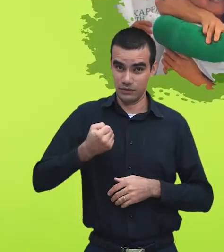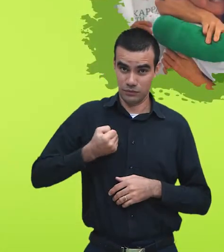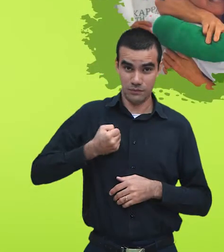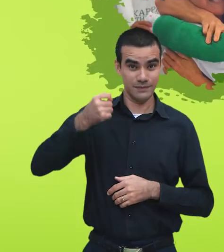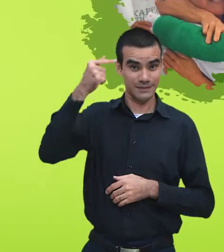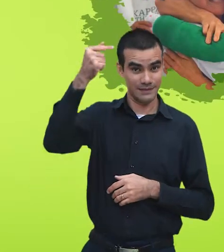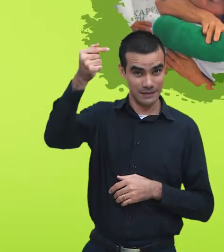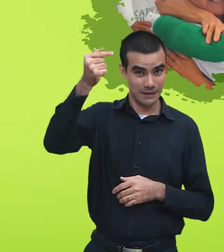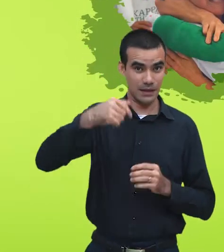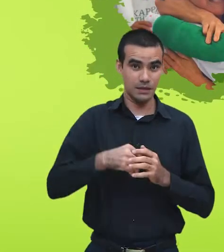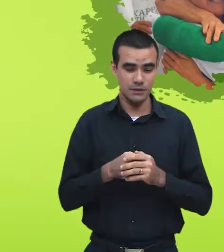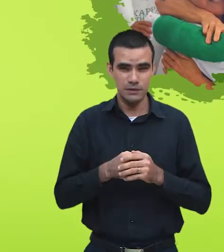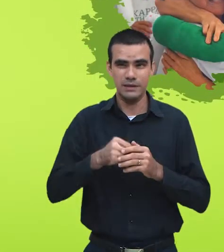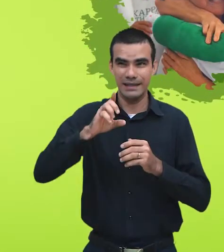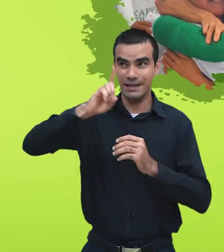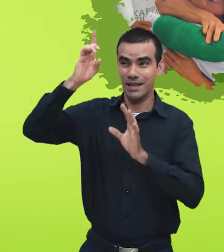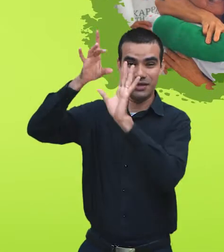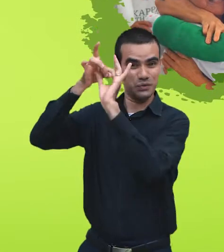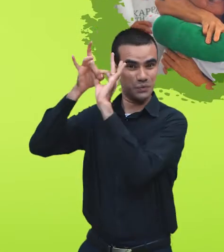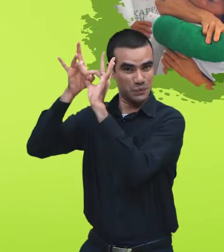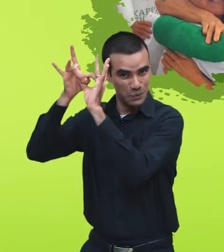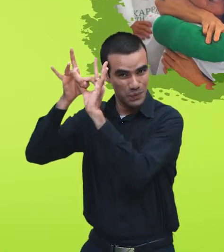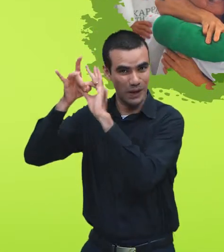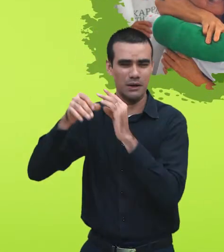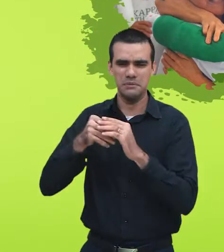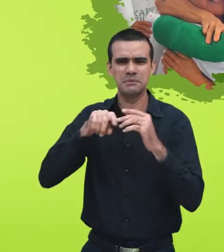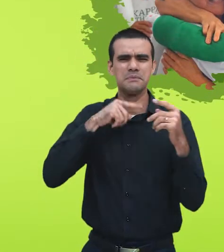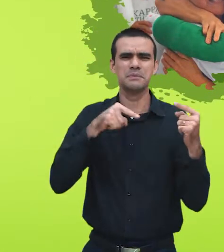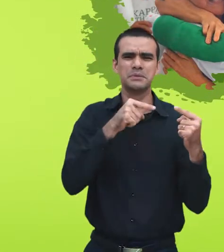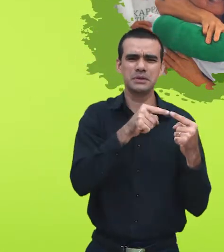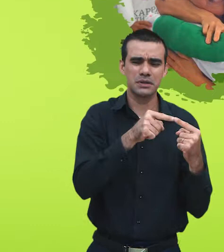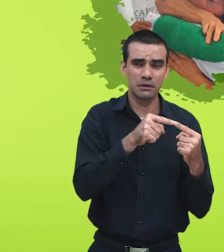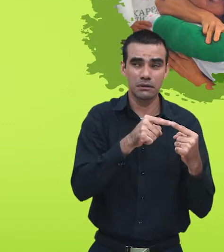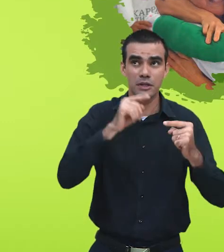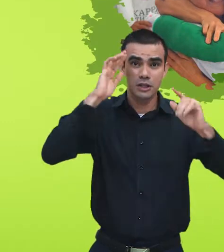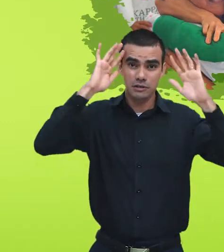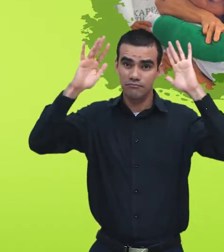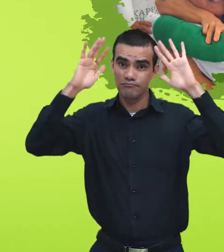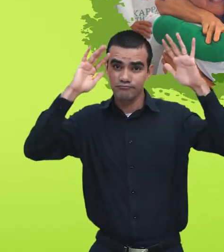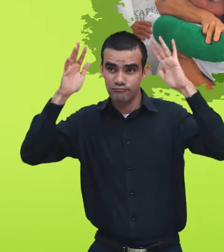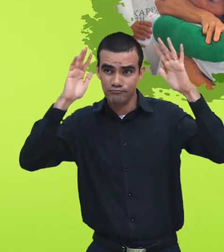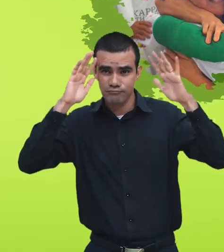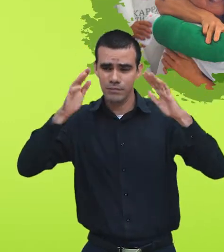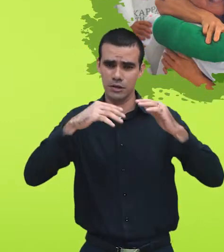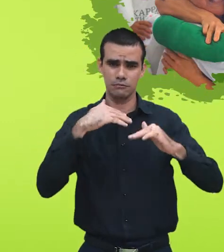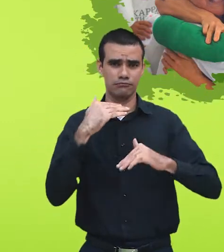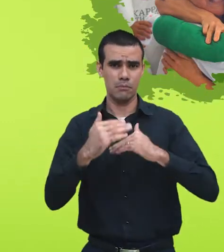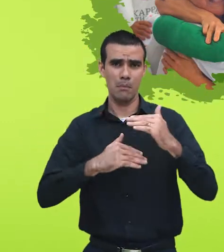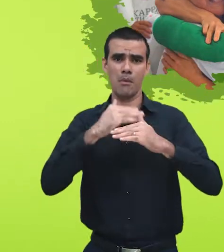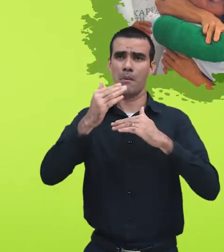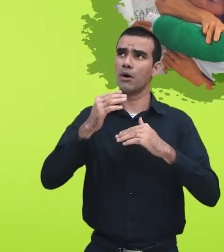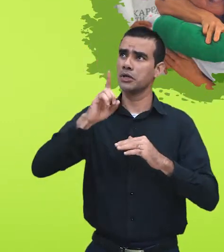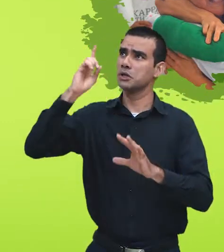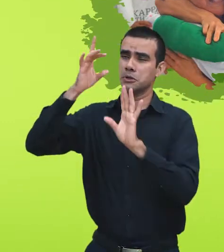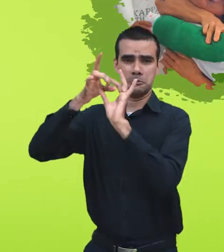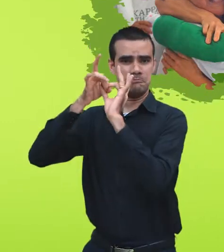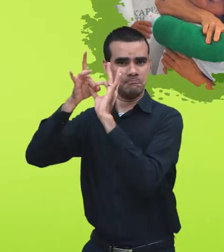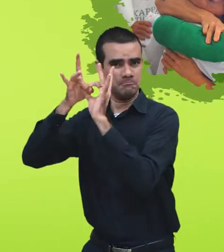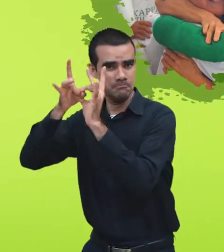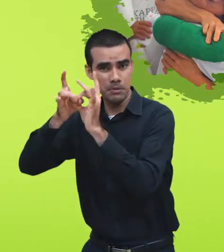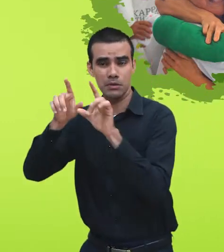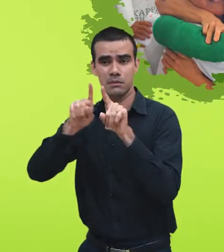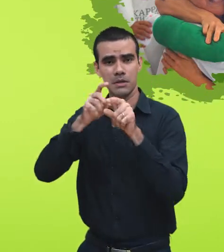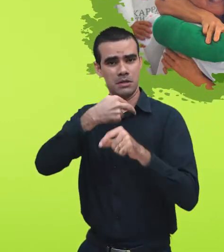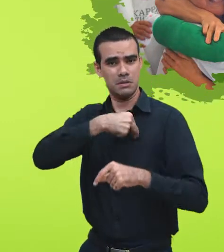Módulo 7. Espiritualidade. Objetivo: refletir sobre a importância do desenvolvimento da espiritualidade e